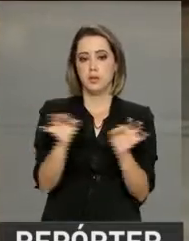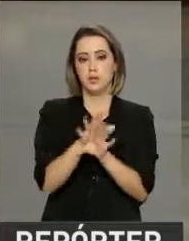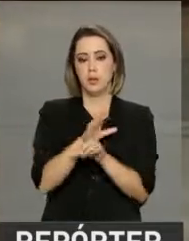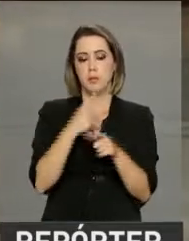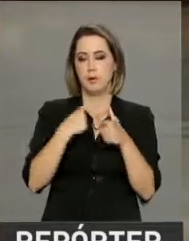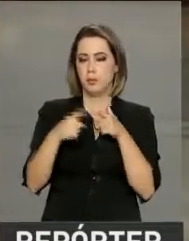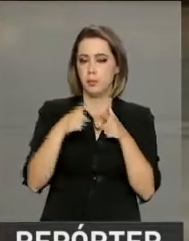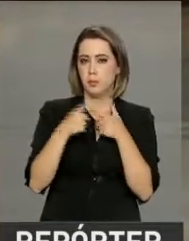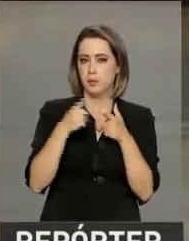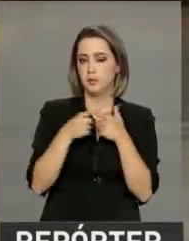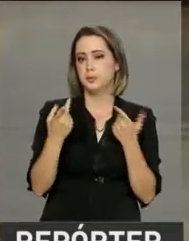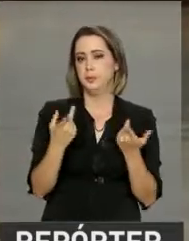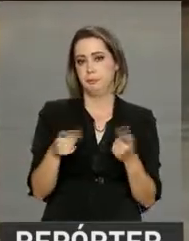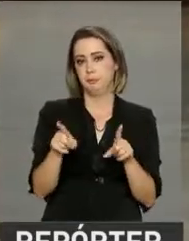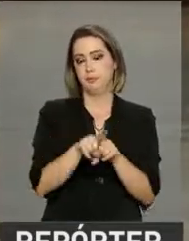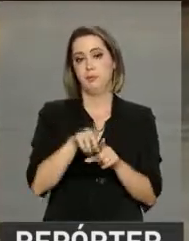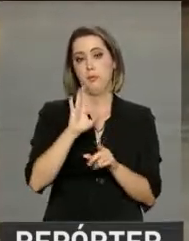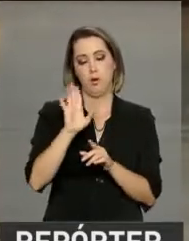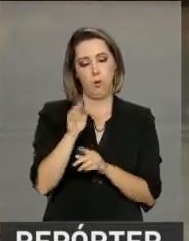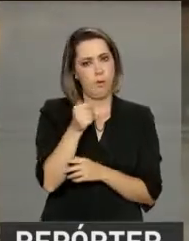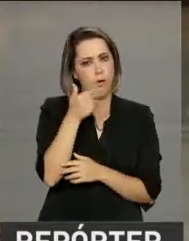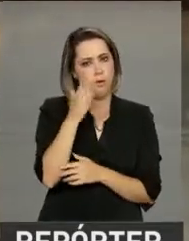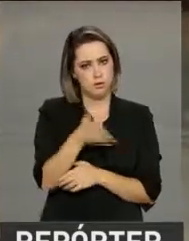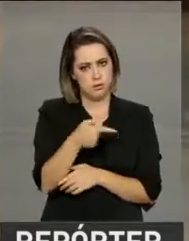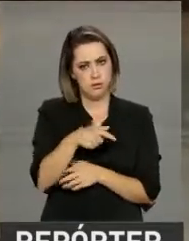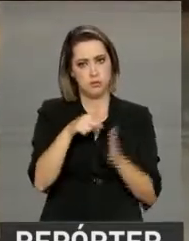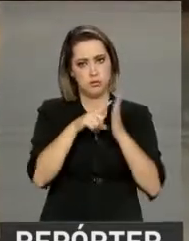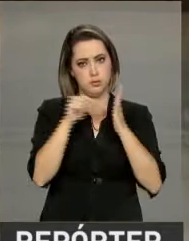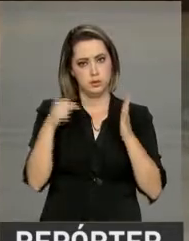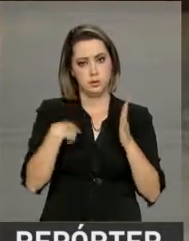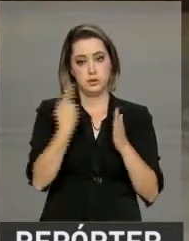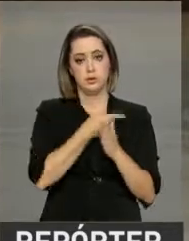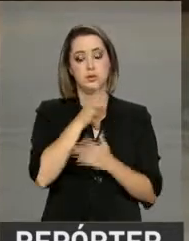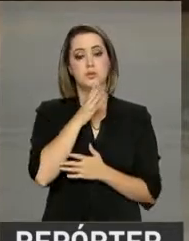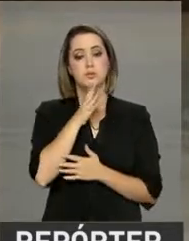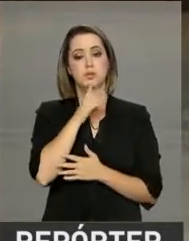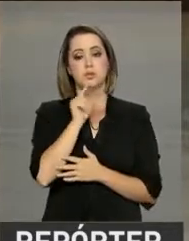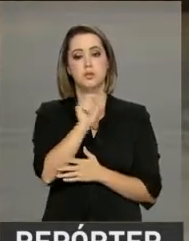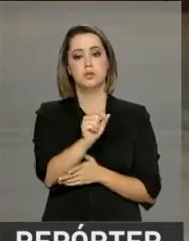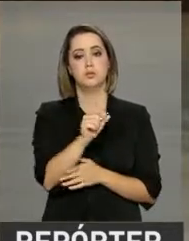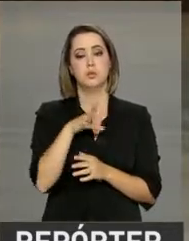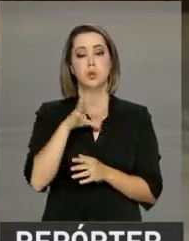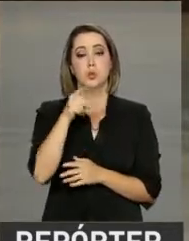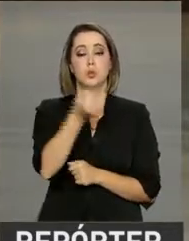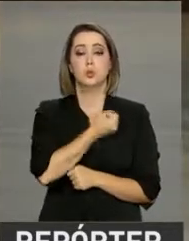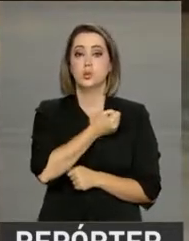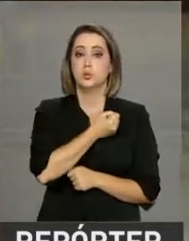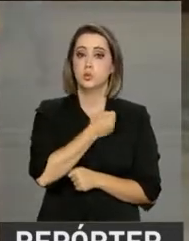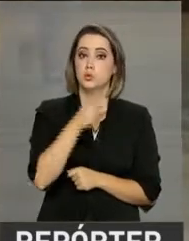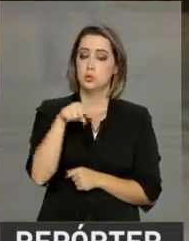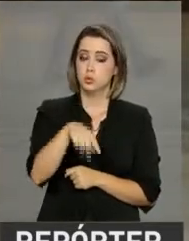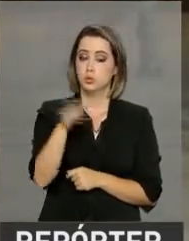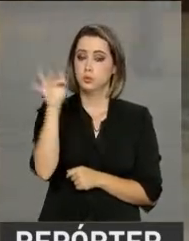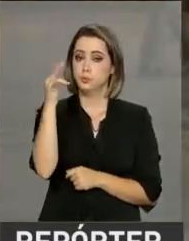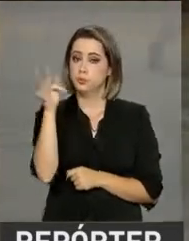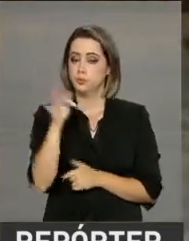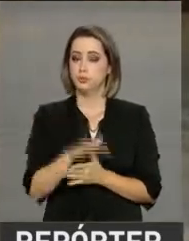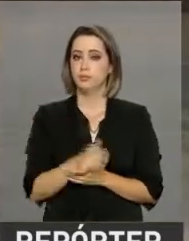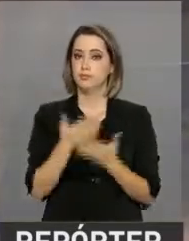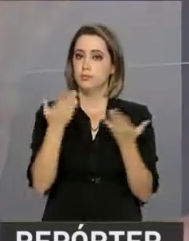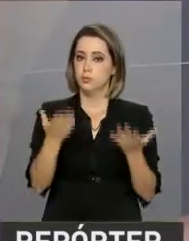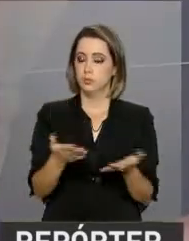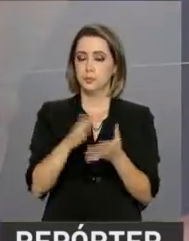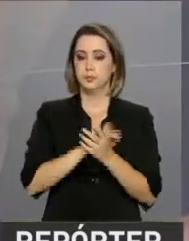crise. Daqui a pouquinho, já aqui no Palácio do Planalto, a gente vai conhecer, Roberto, os dados do CAGED de fevereiro. É com